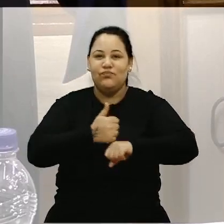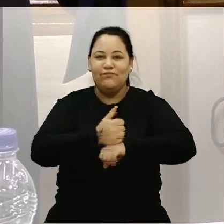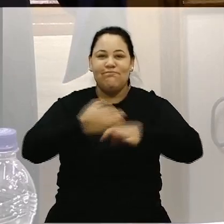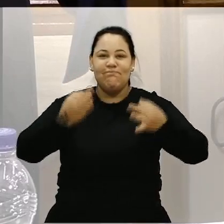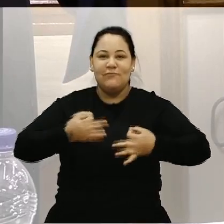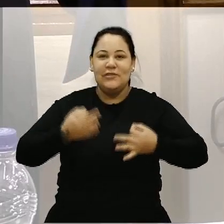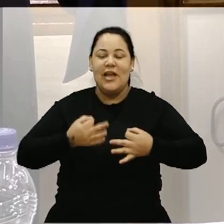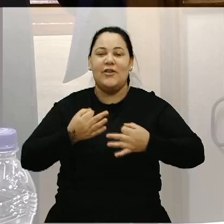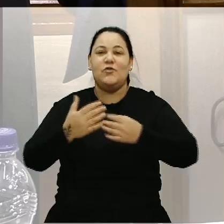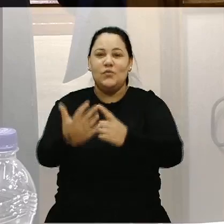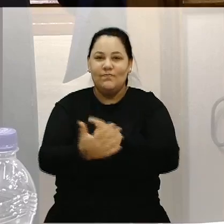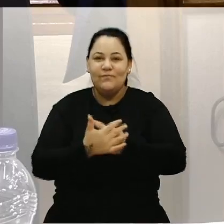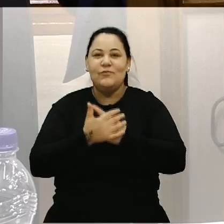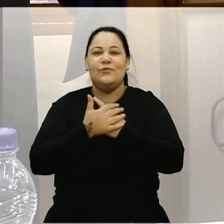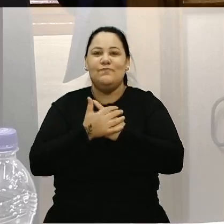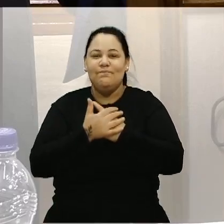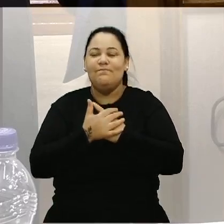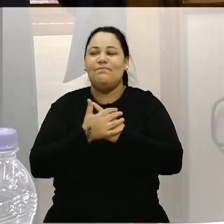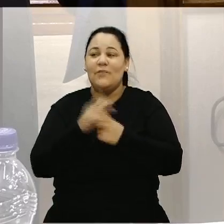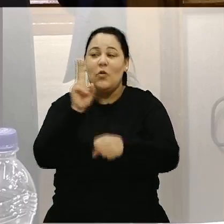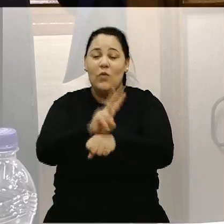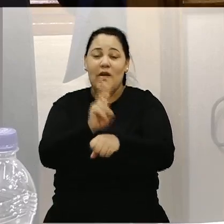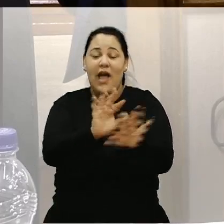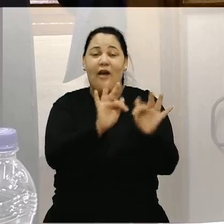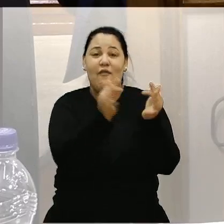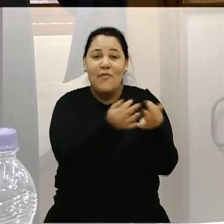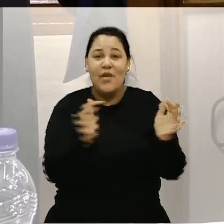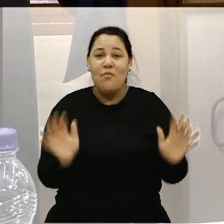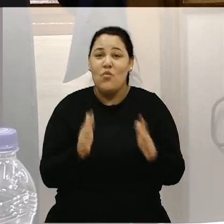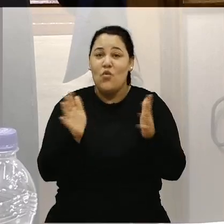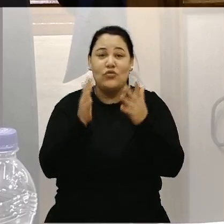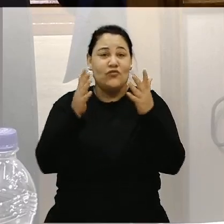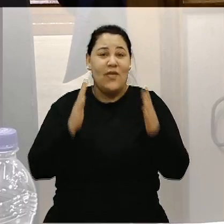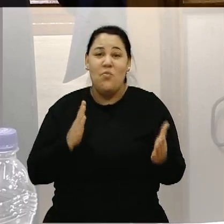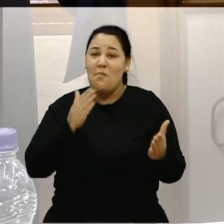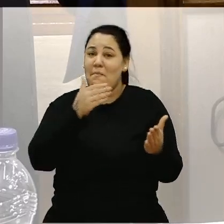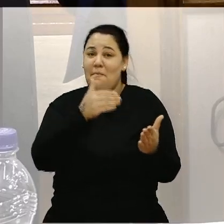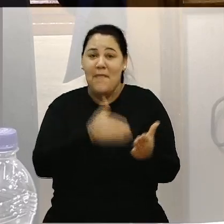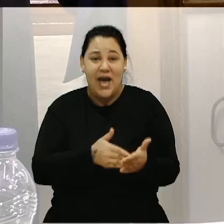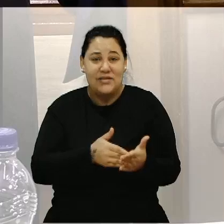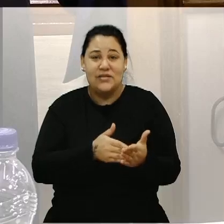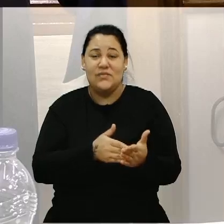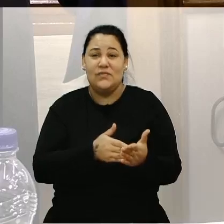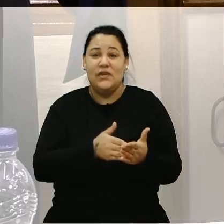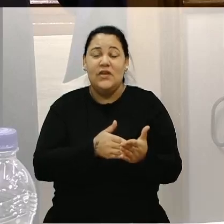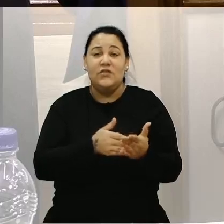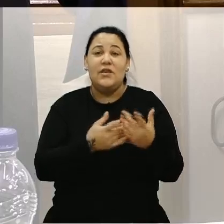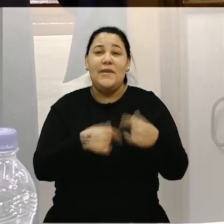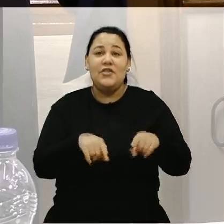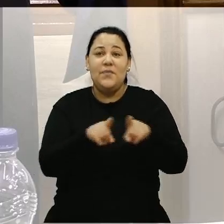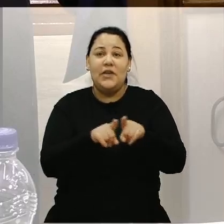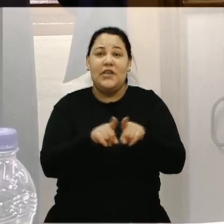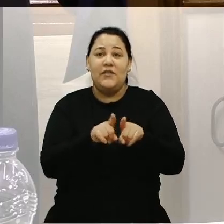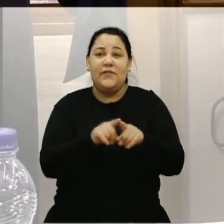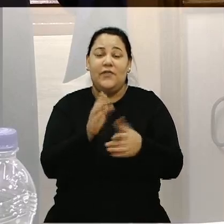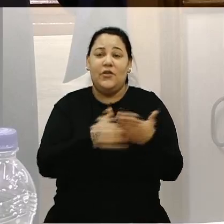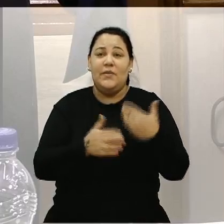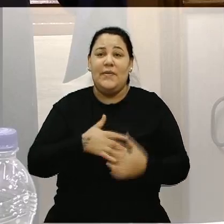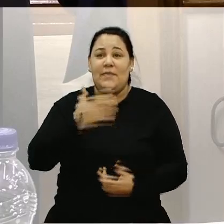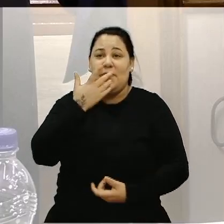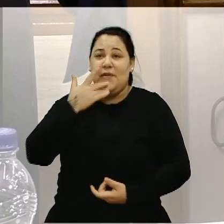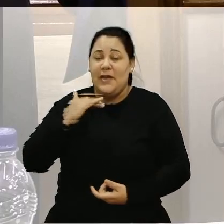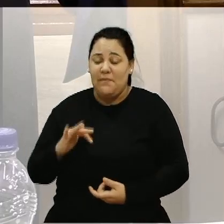amparar as famílias, né? De incentivar ao máximo e de forma precoce todas essas crianças para que elas tenham um